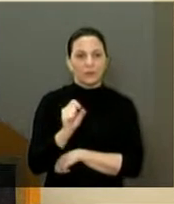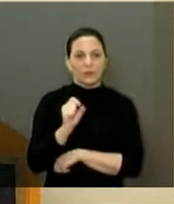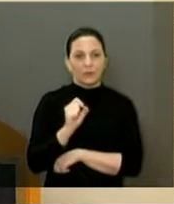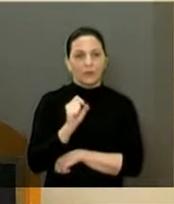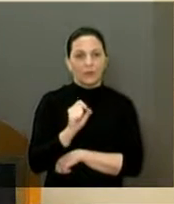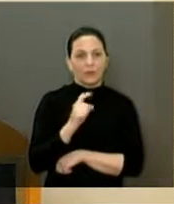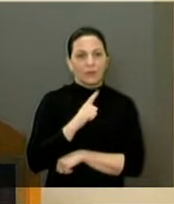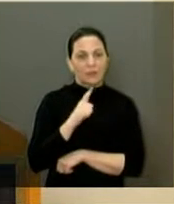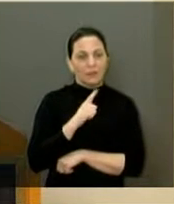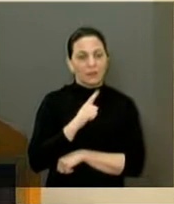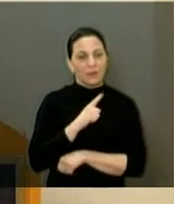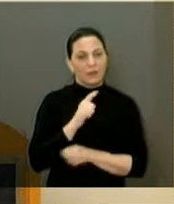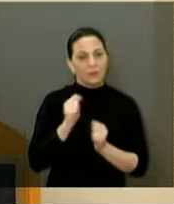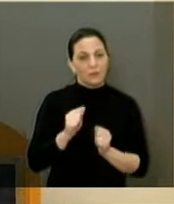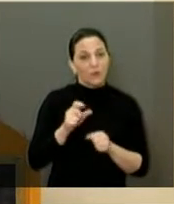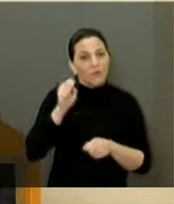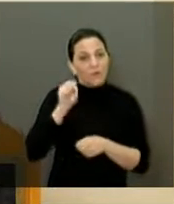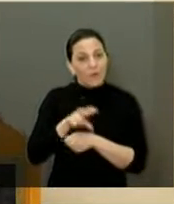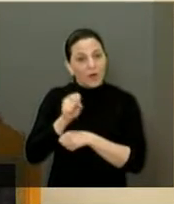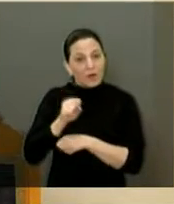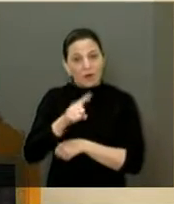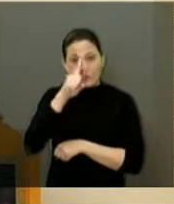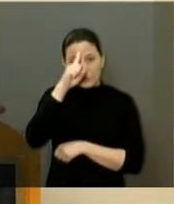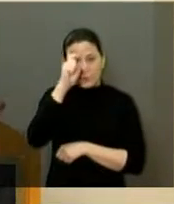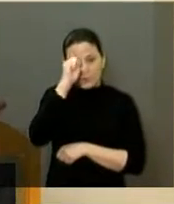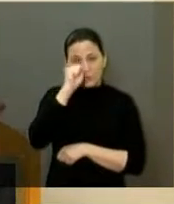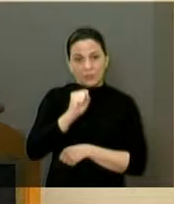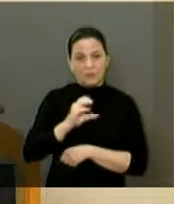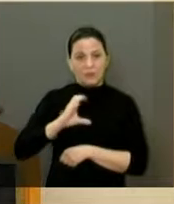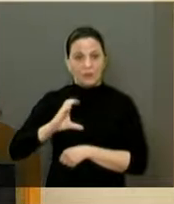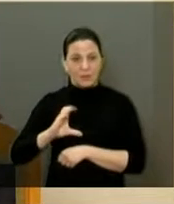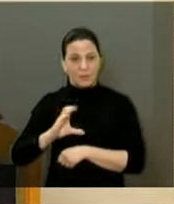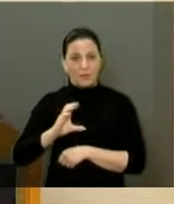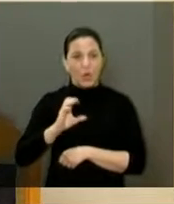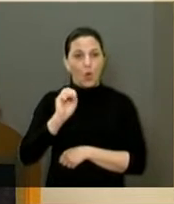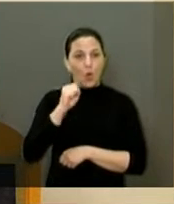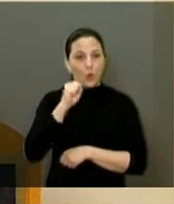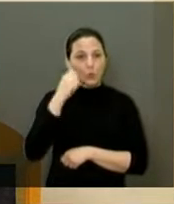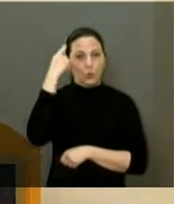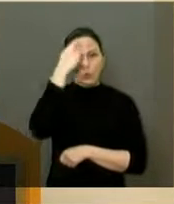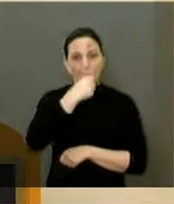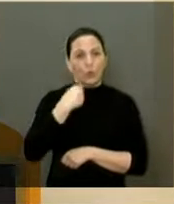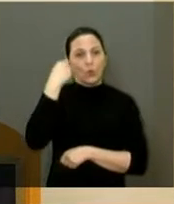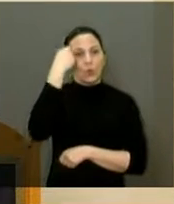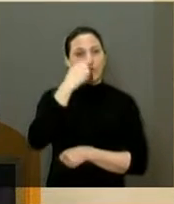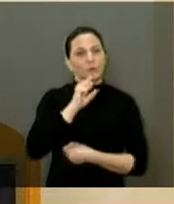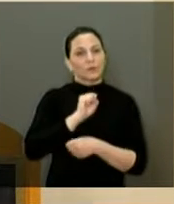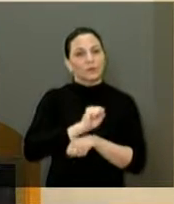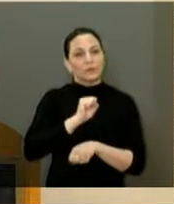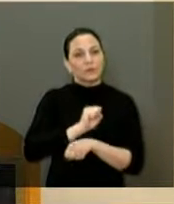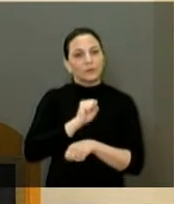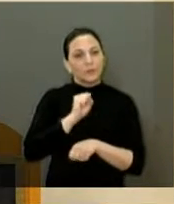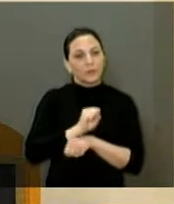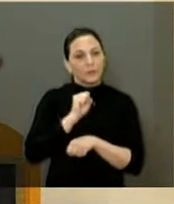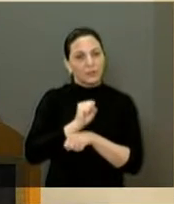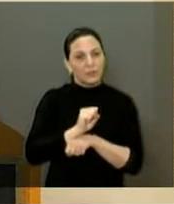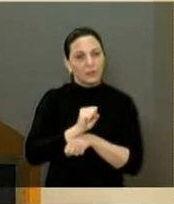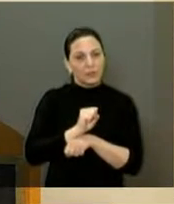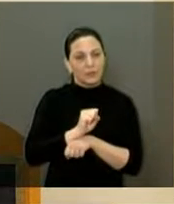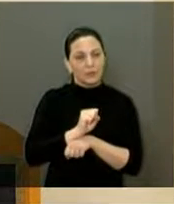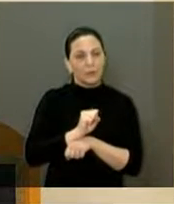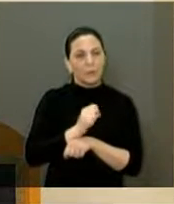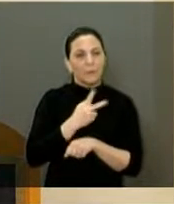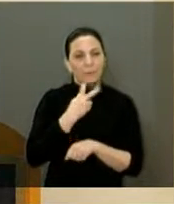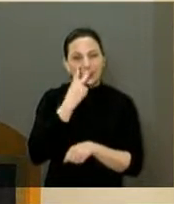para a santa casa às 9 horas porém ficou oito horas na opa esperando caro o caso de estabilização para comemorar hoje